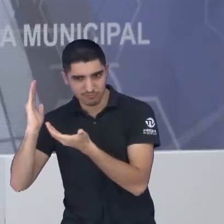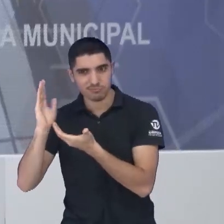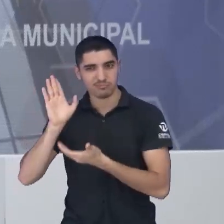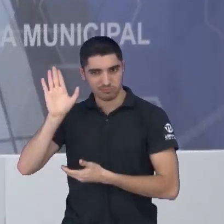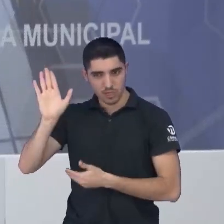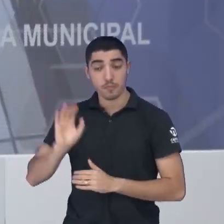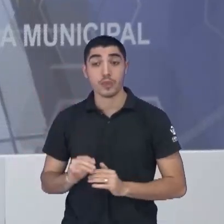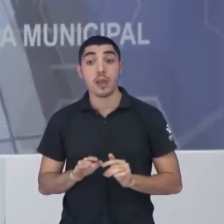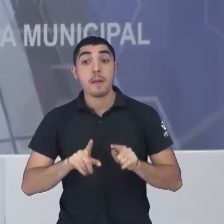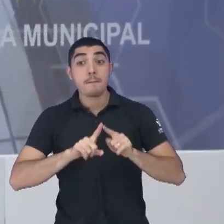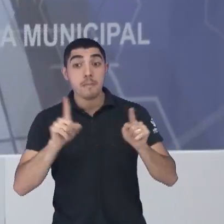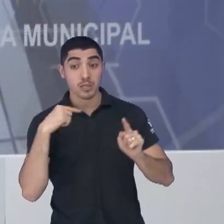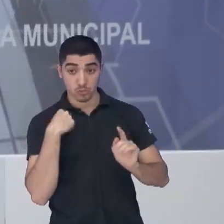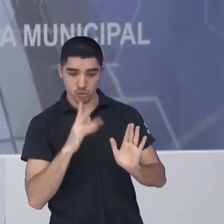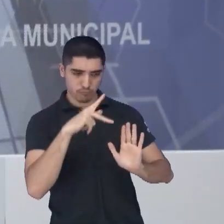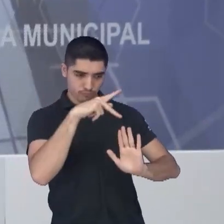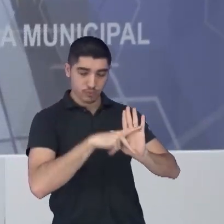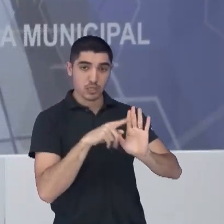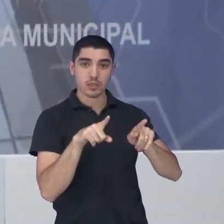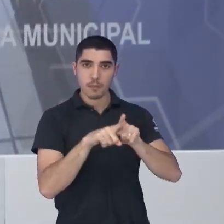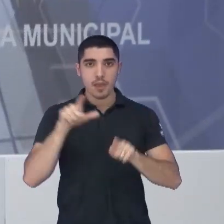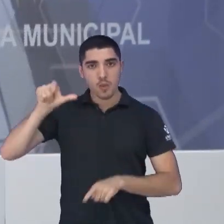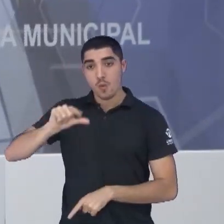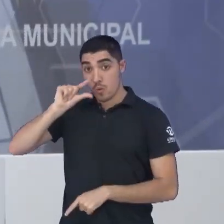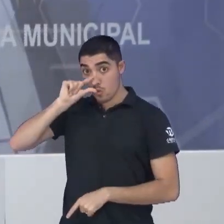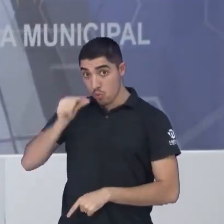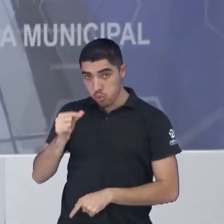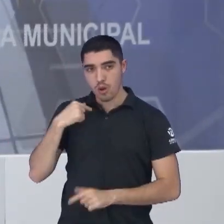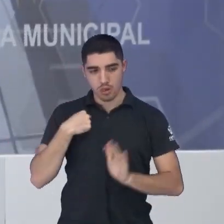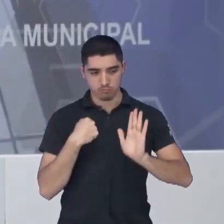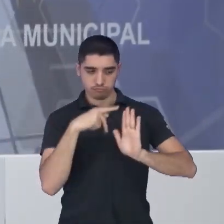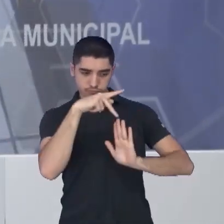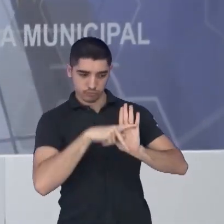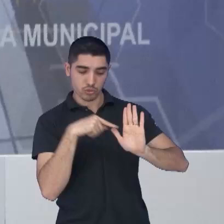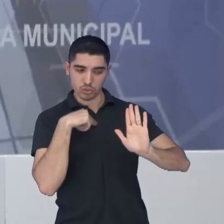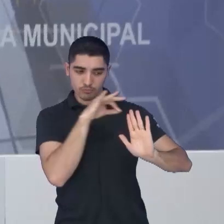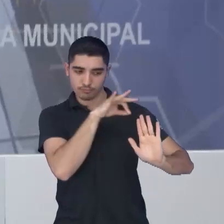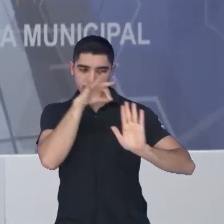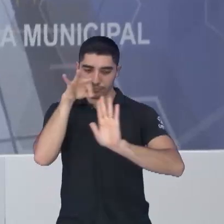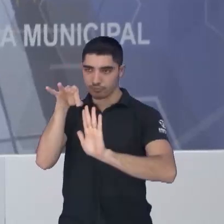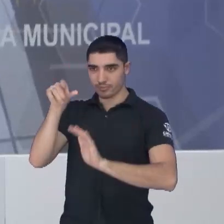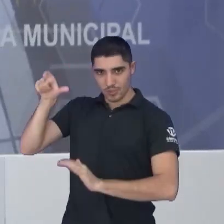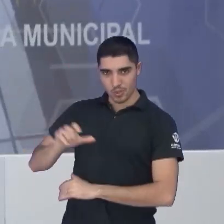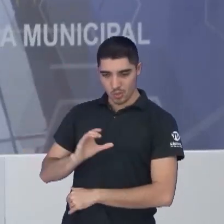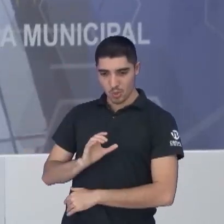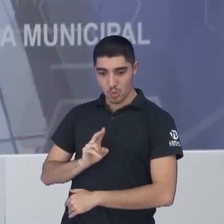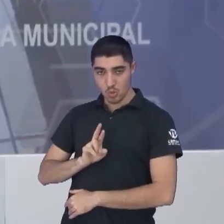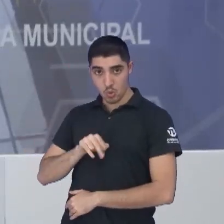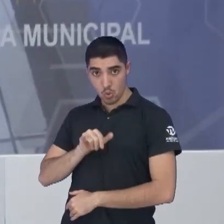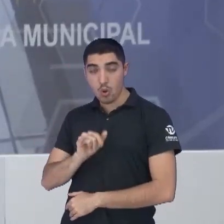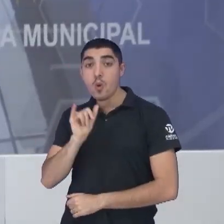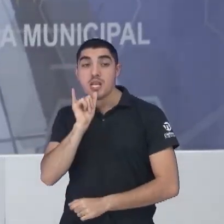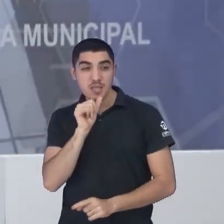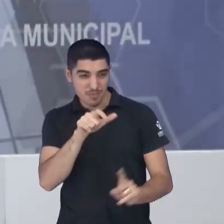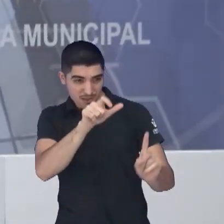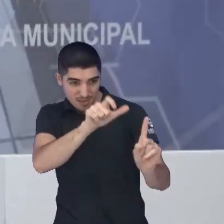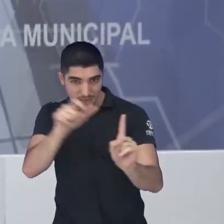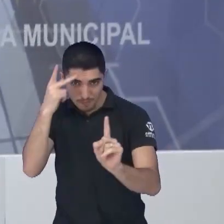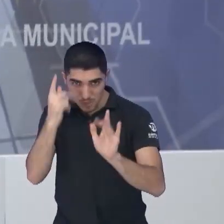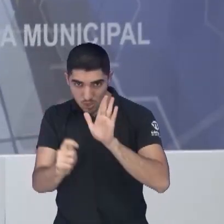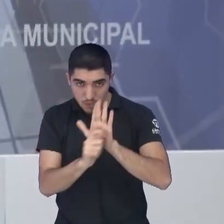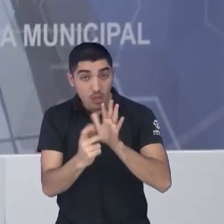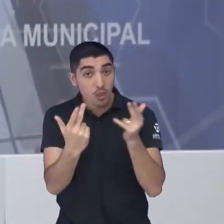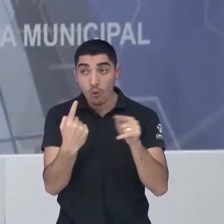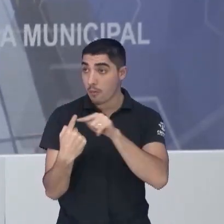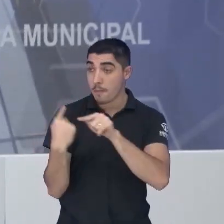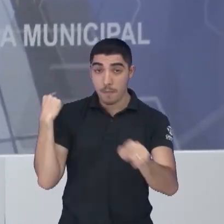meu candidato, do candidato do PL, o Eduardo Cury. Para quê? Para que a gente faça com os maconheiros o mesmo que o Manuel Fernandes